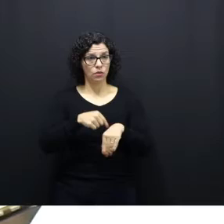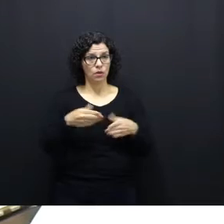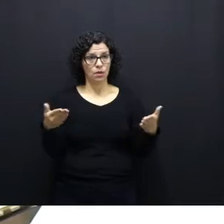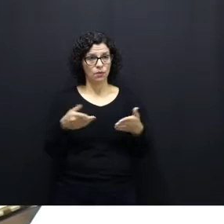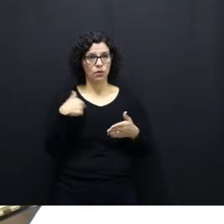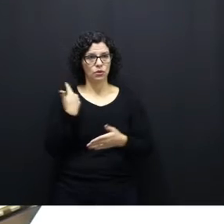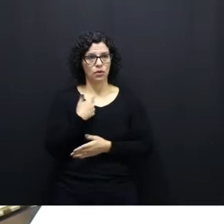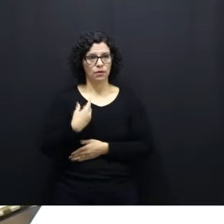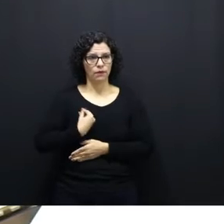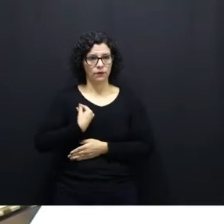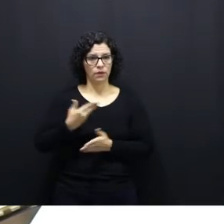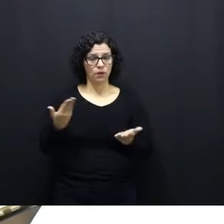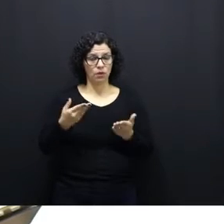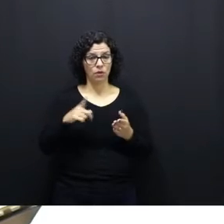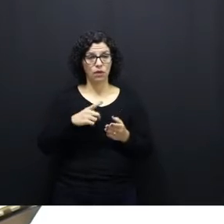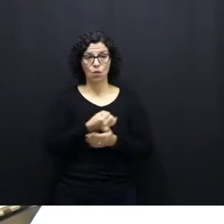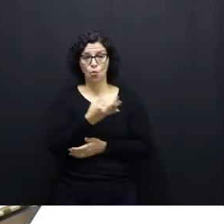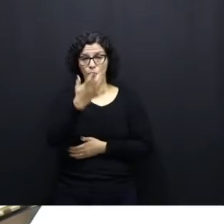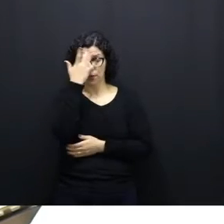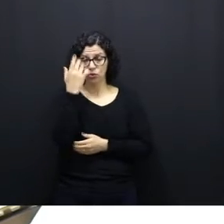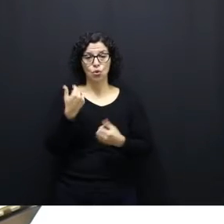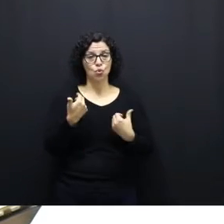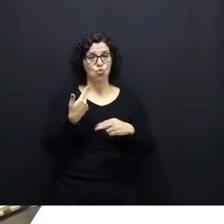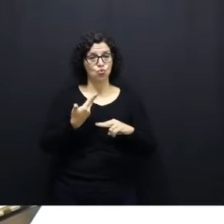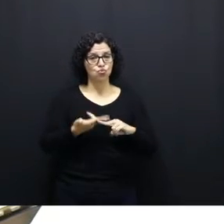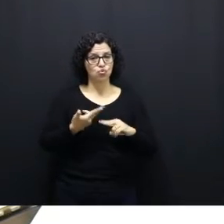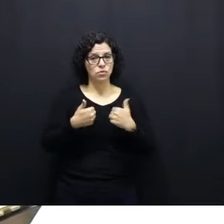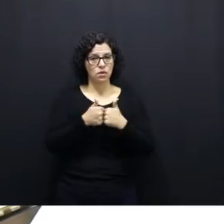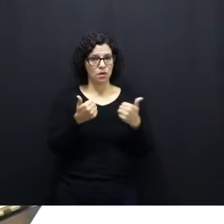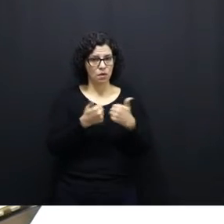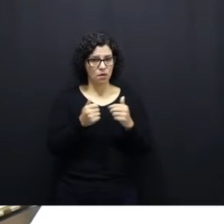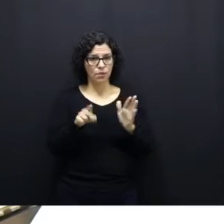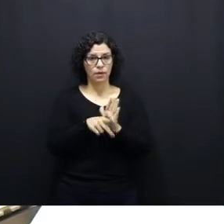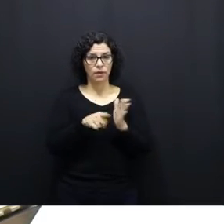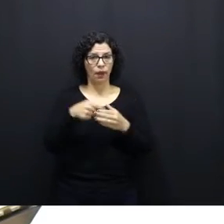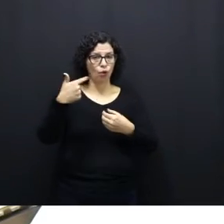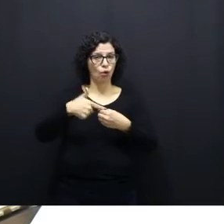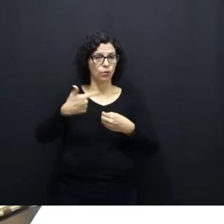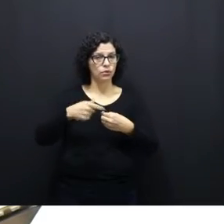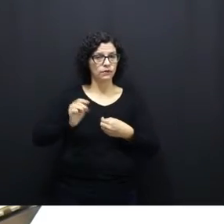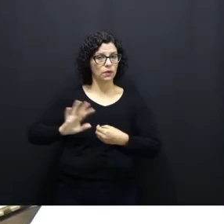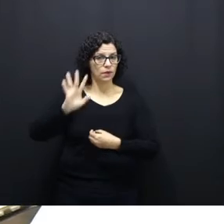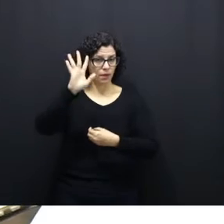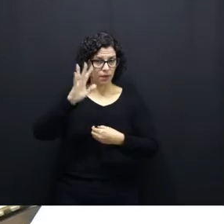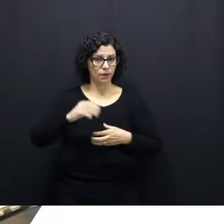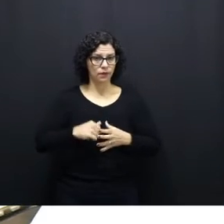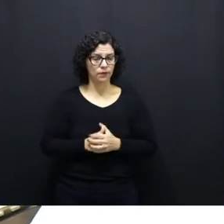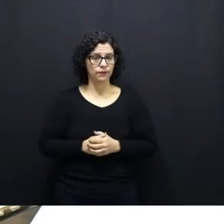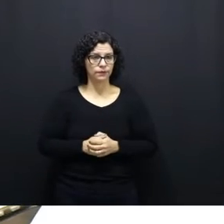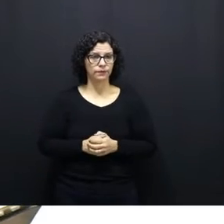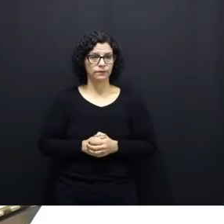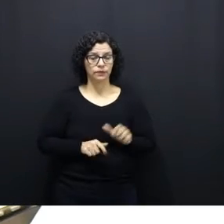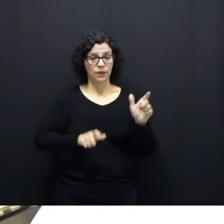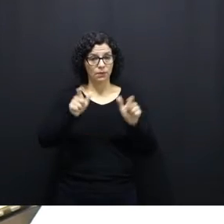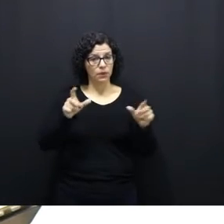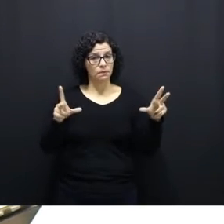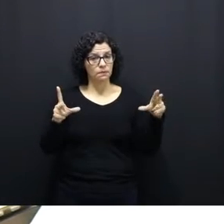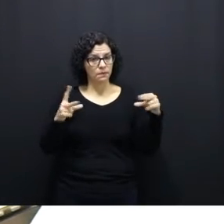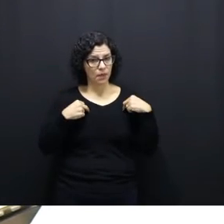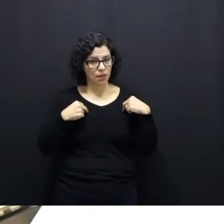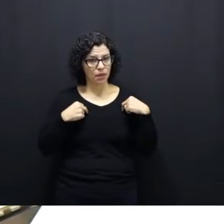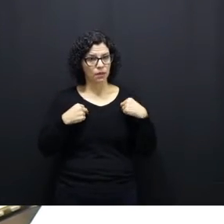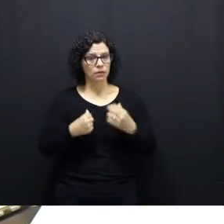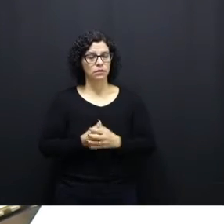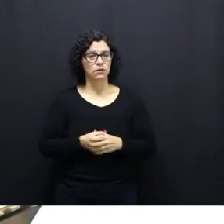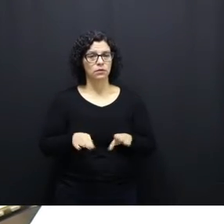estamos agora e mais e mais pessoas estão que eles vão transporte público devido ao alto preço dos combustíveis e as pessoas merecem